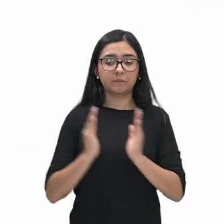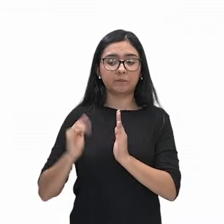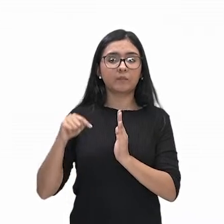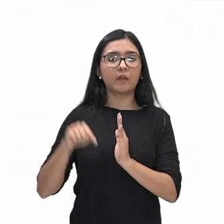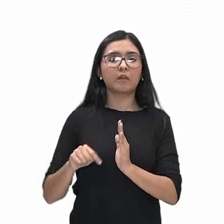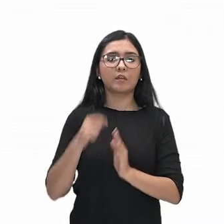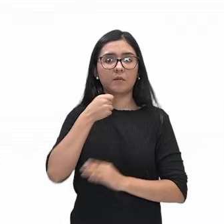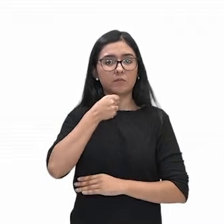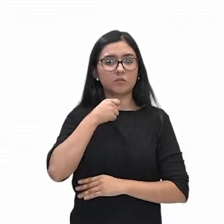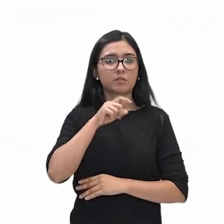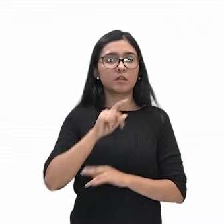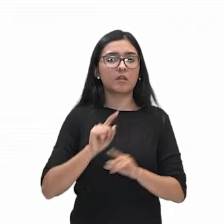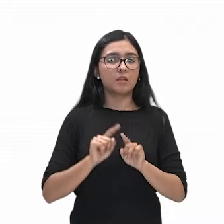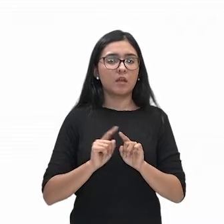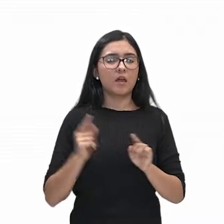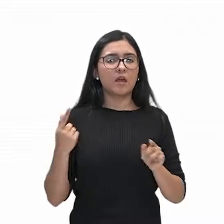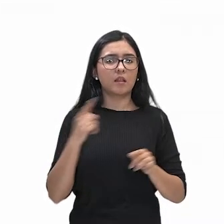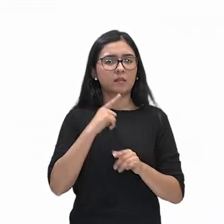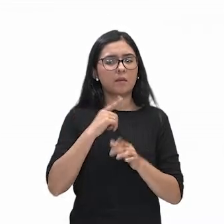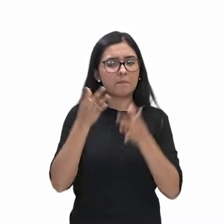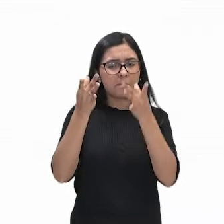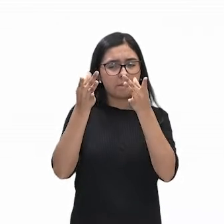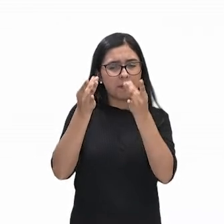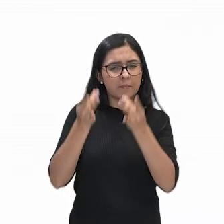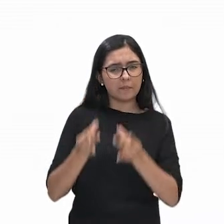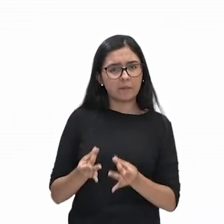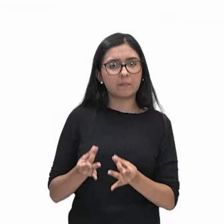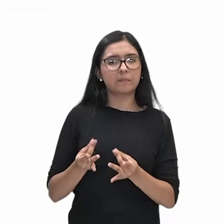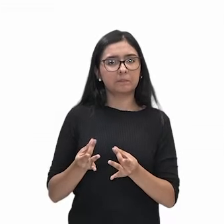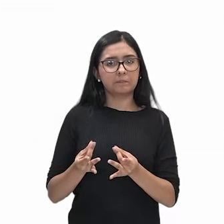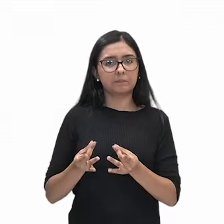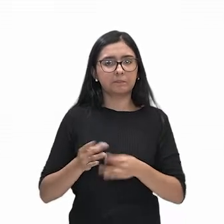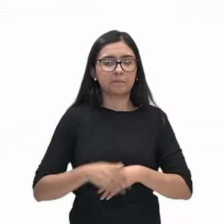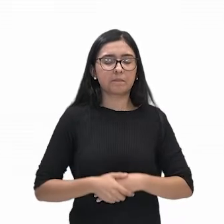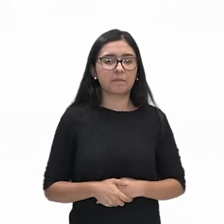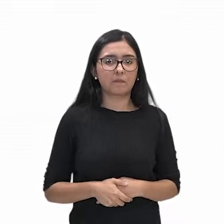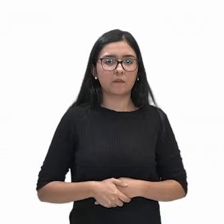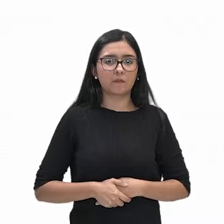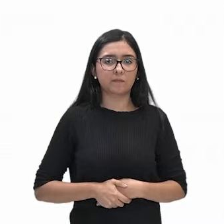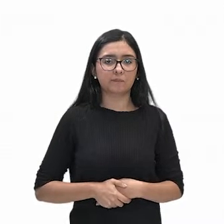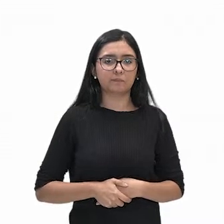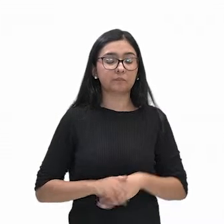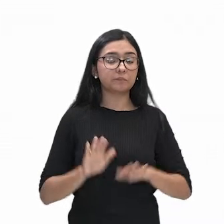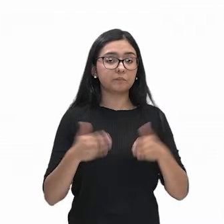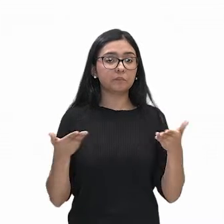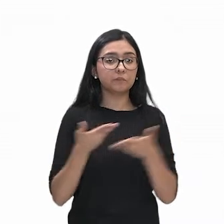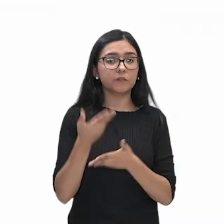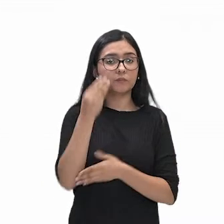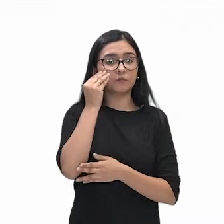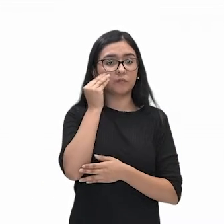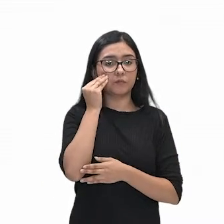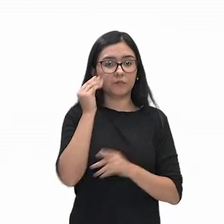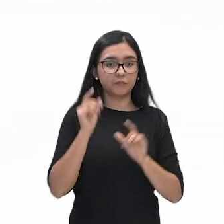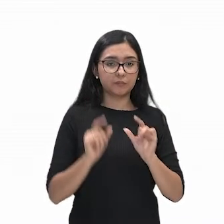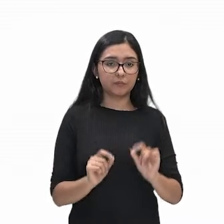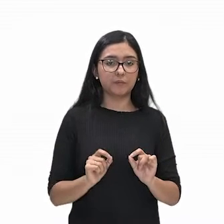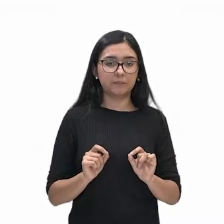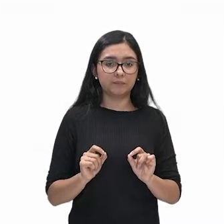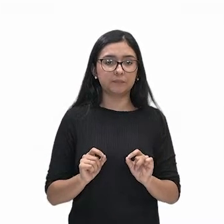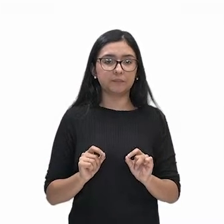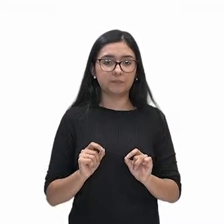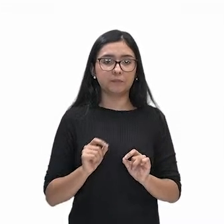não, ela é mais profunda. Então, a gente vai verificar aqui